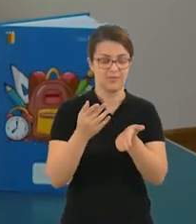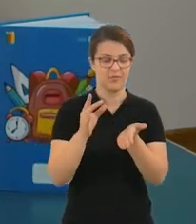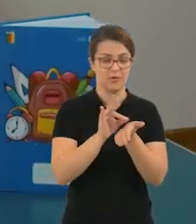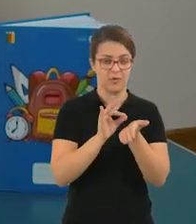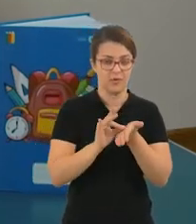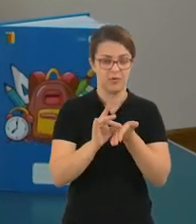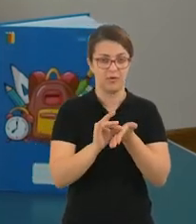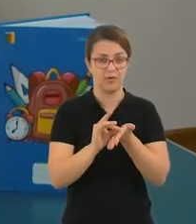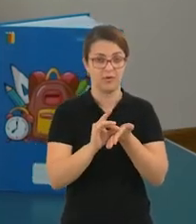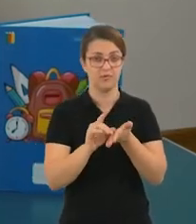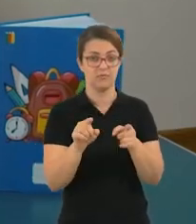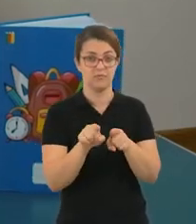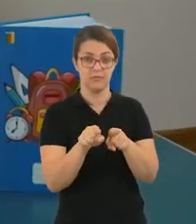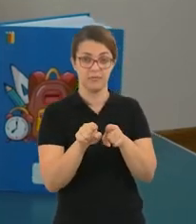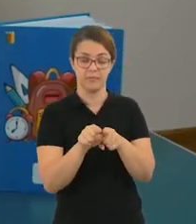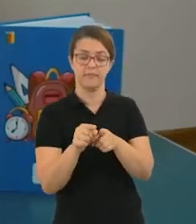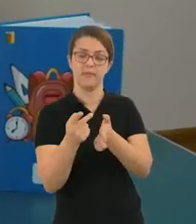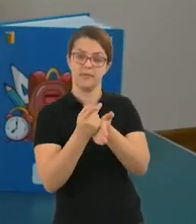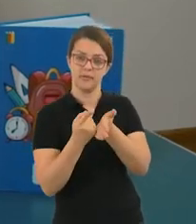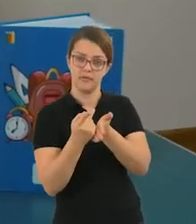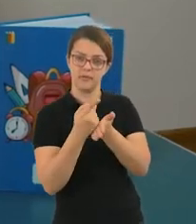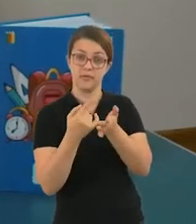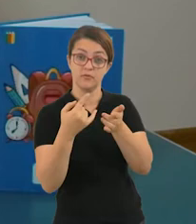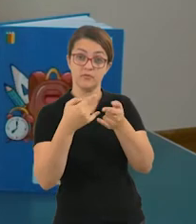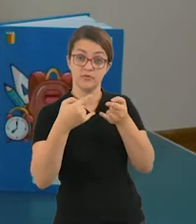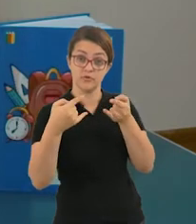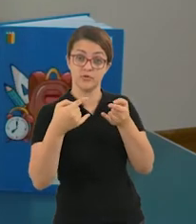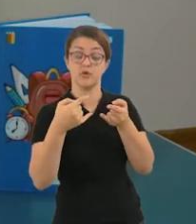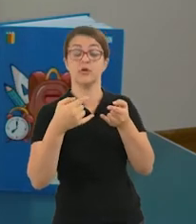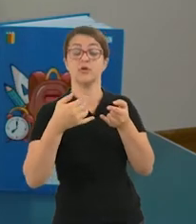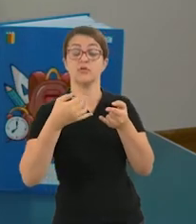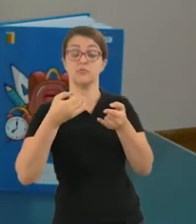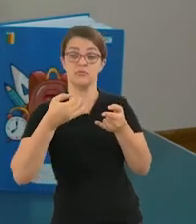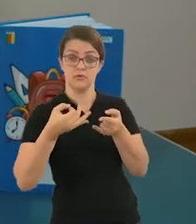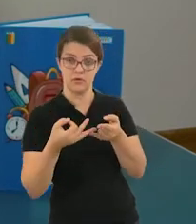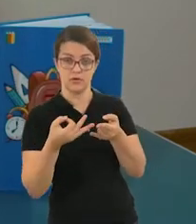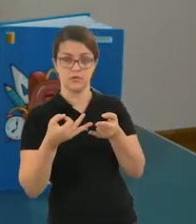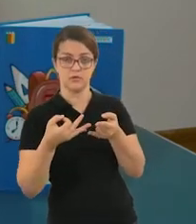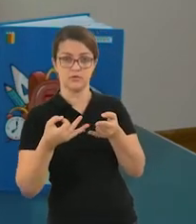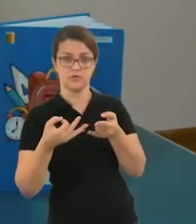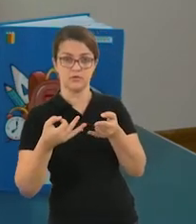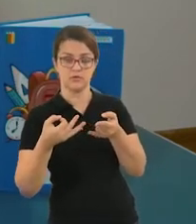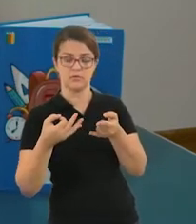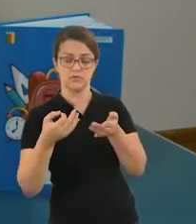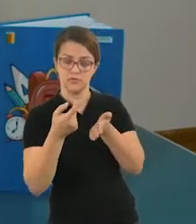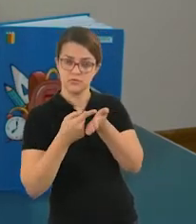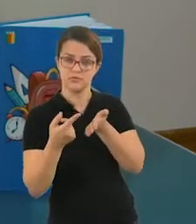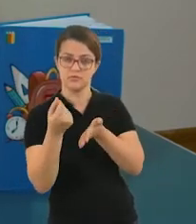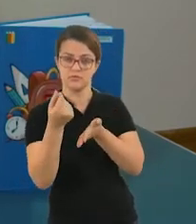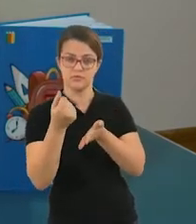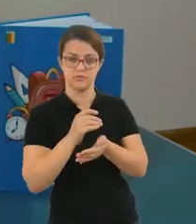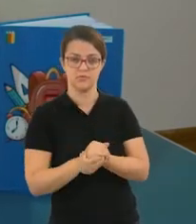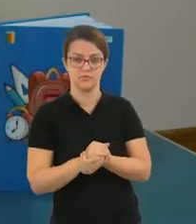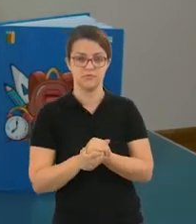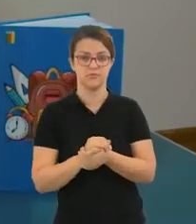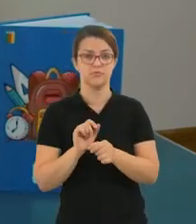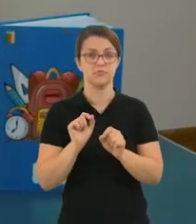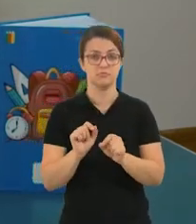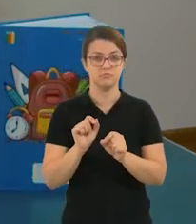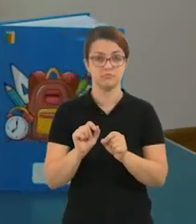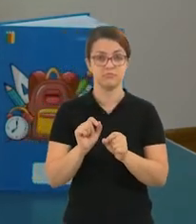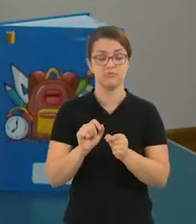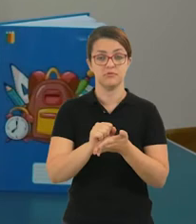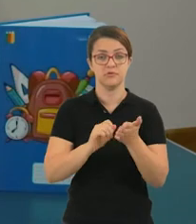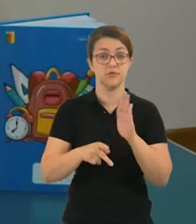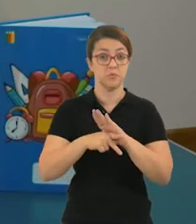caderno. Desenhe ao lado de cada preço as notas e moedas necessárias para comprá-lo. No anexo dessa semana do Lição de